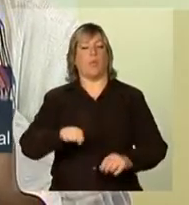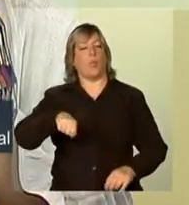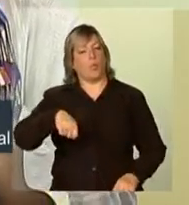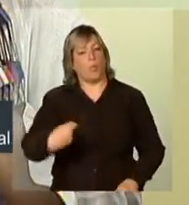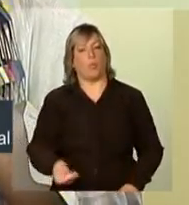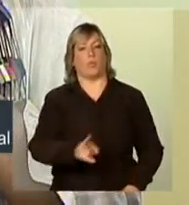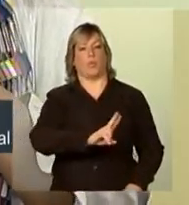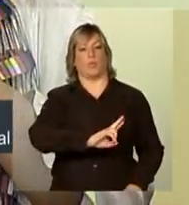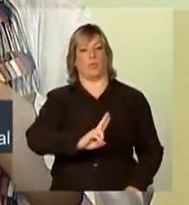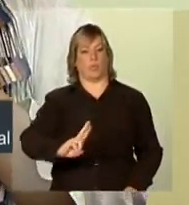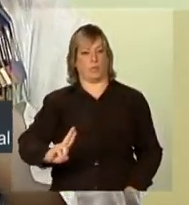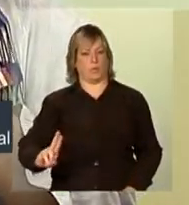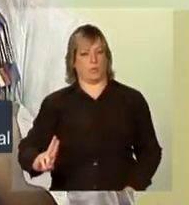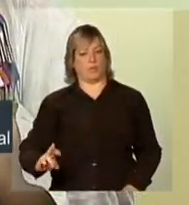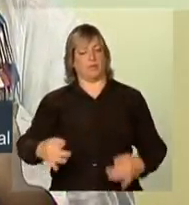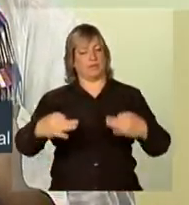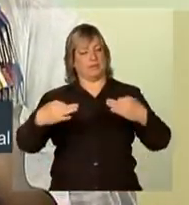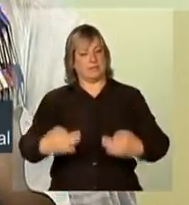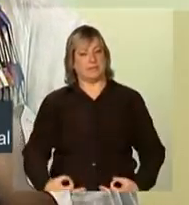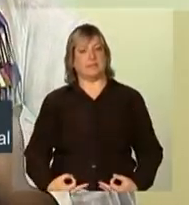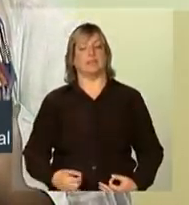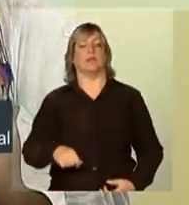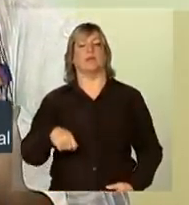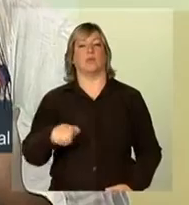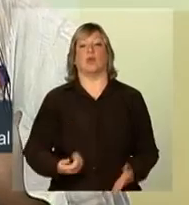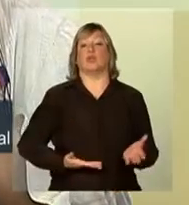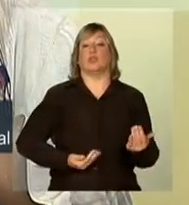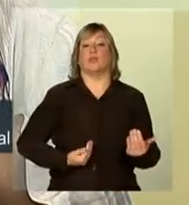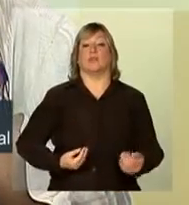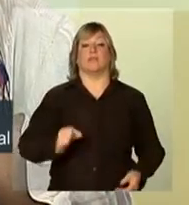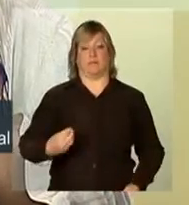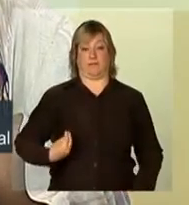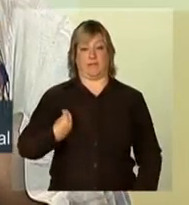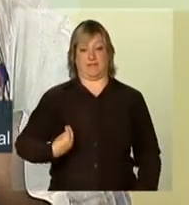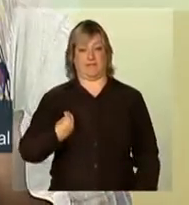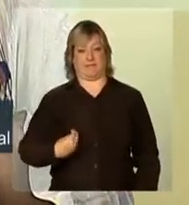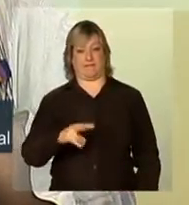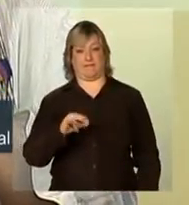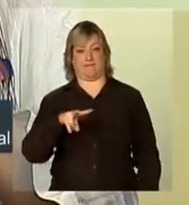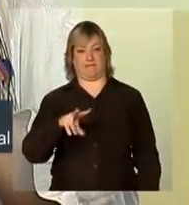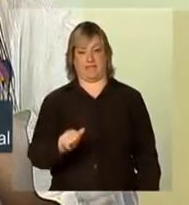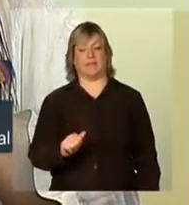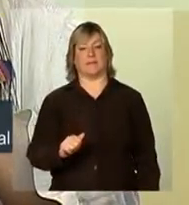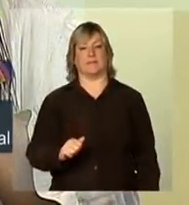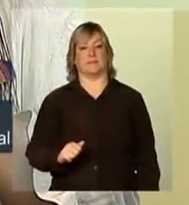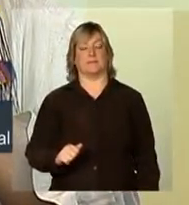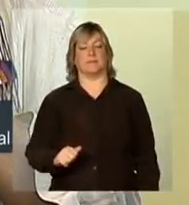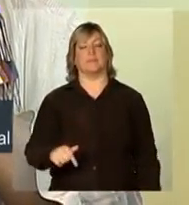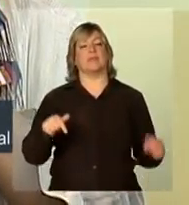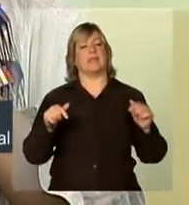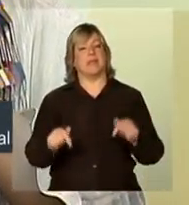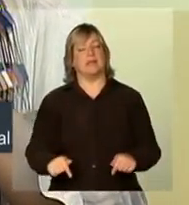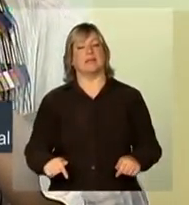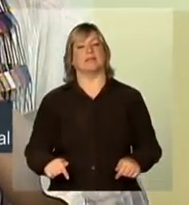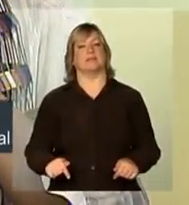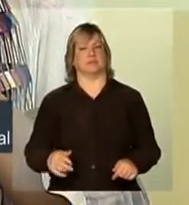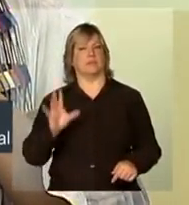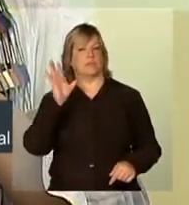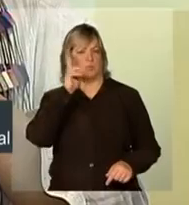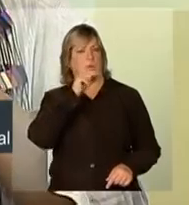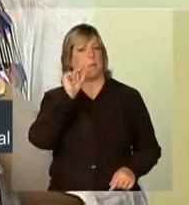muito eh corretamente de juventude viva. Eh, foi um caminho mais ou menos